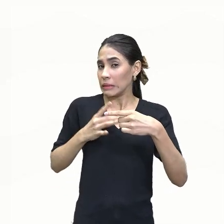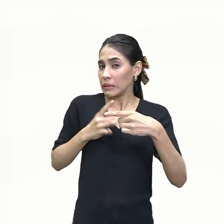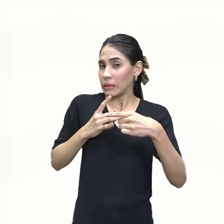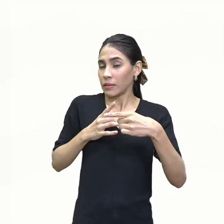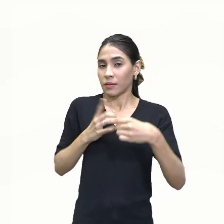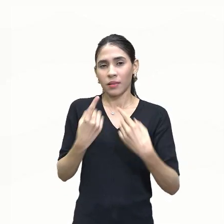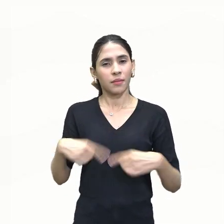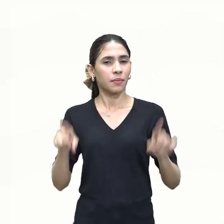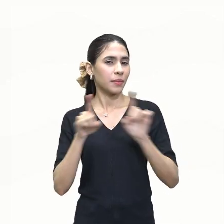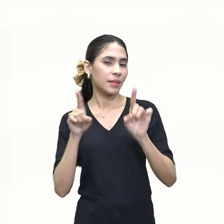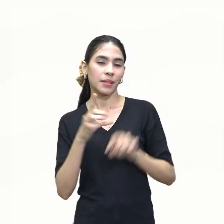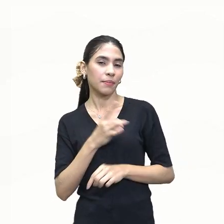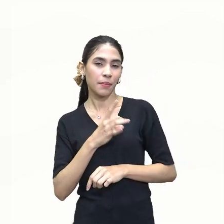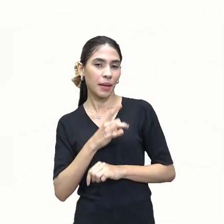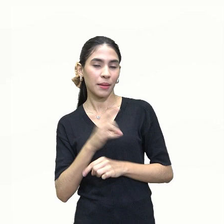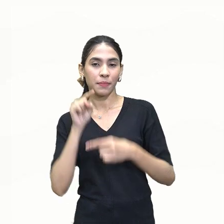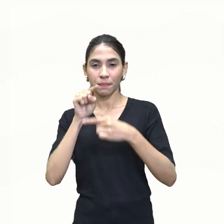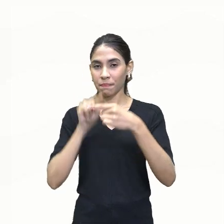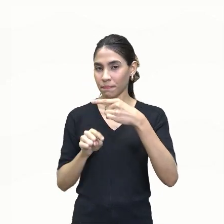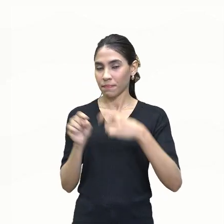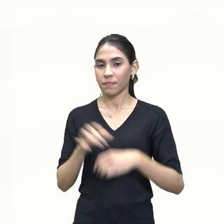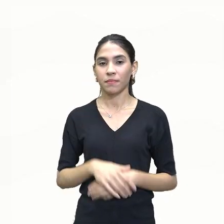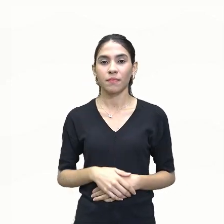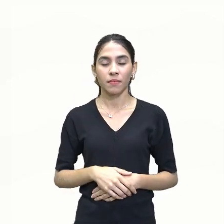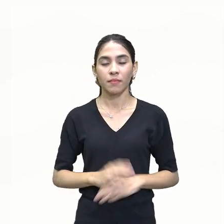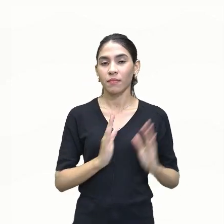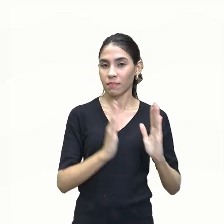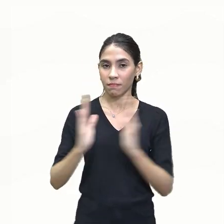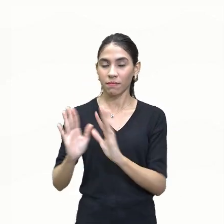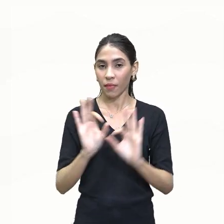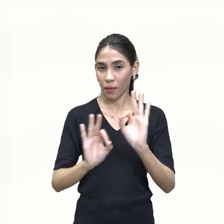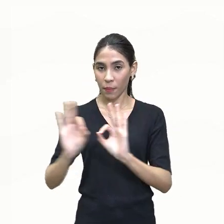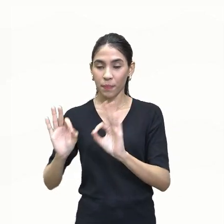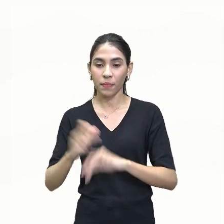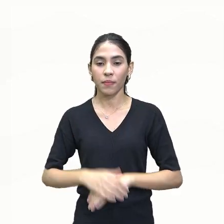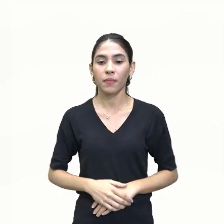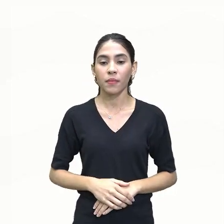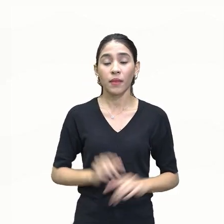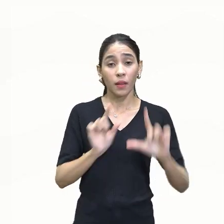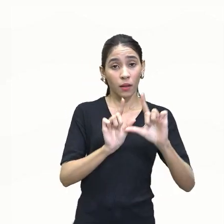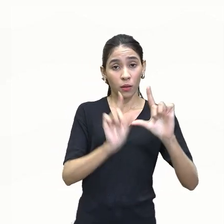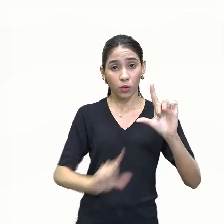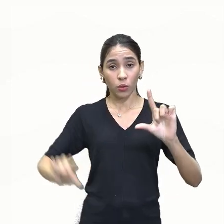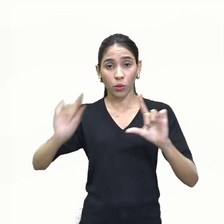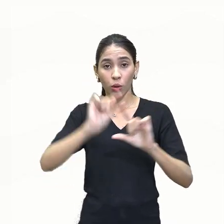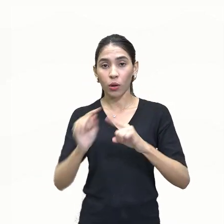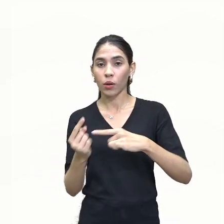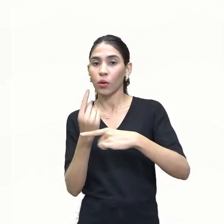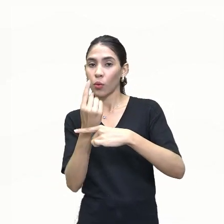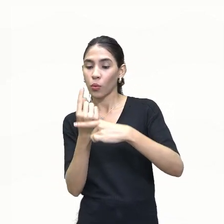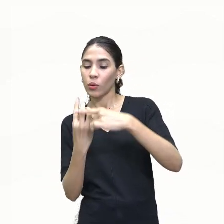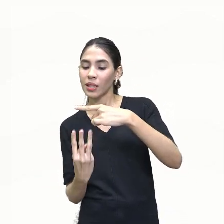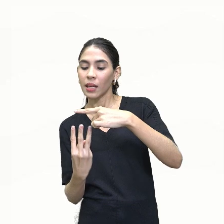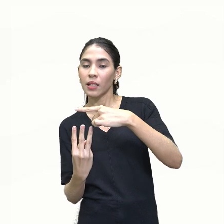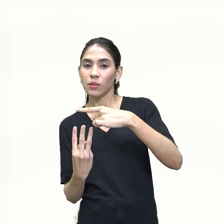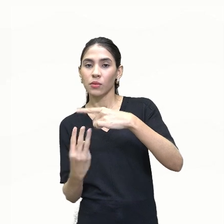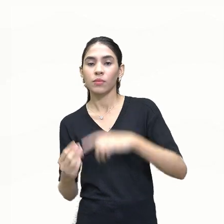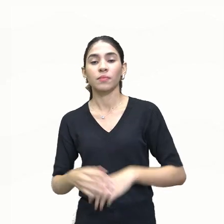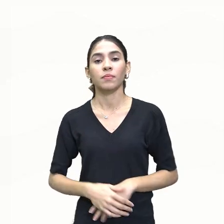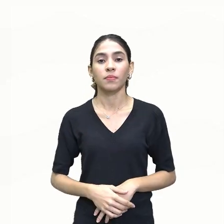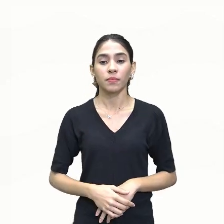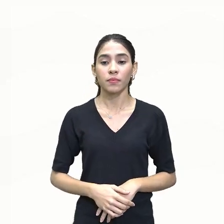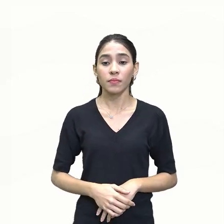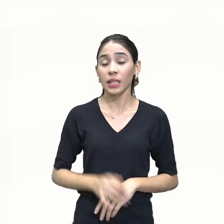Não precisa ter medo de fração. Vamos lá no passo a passo. Log de 3 na base 1/3.